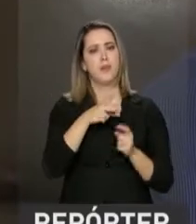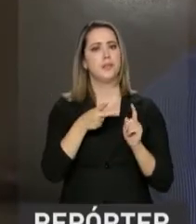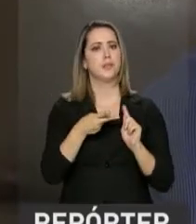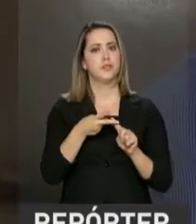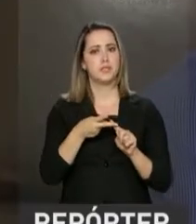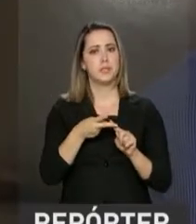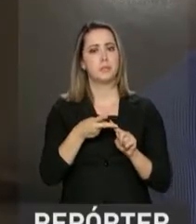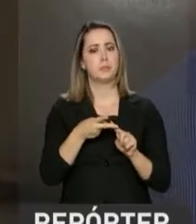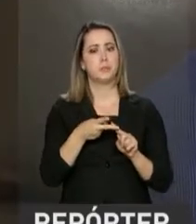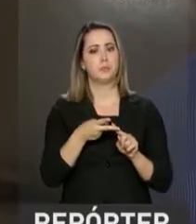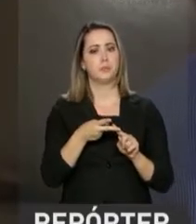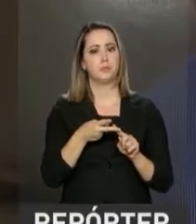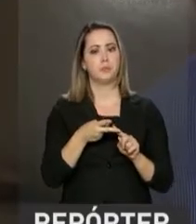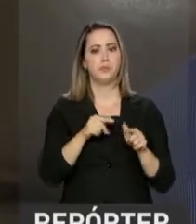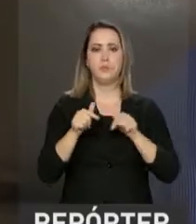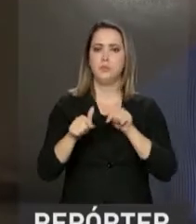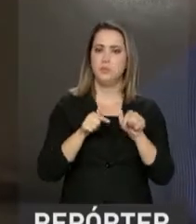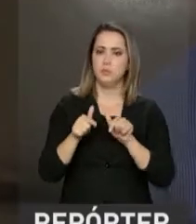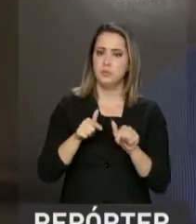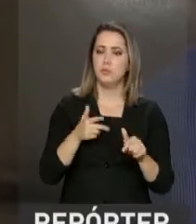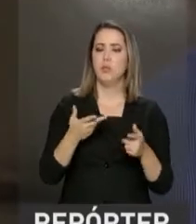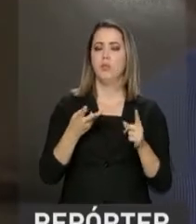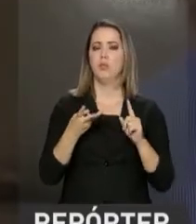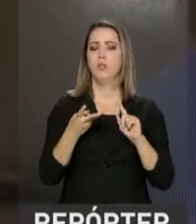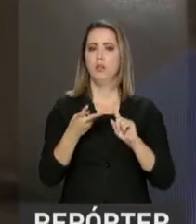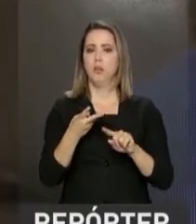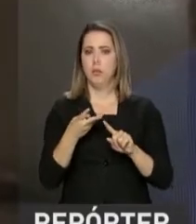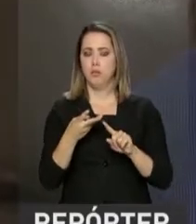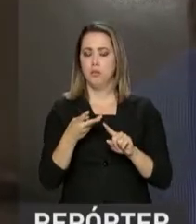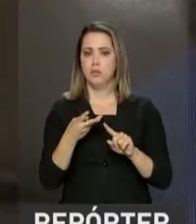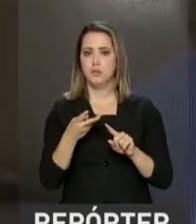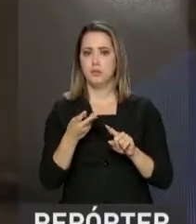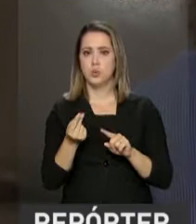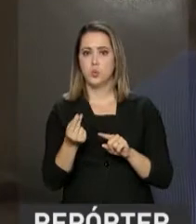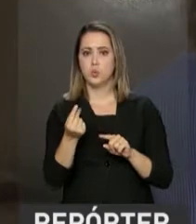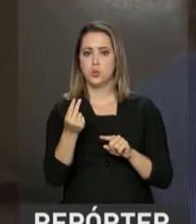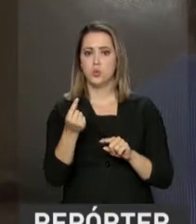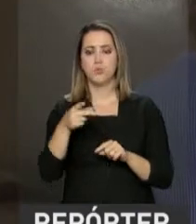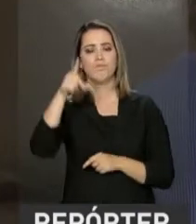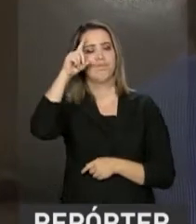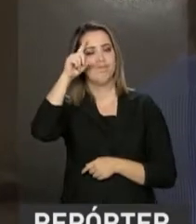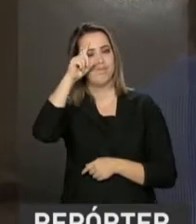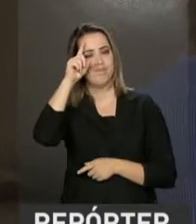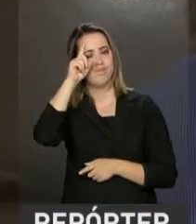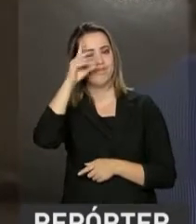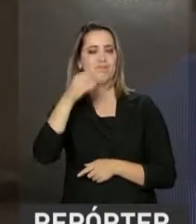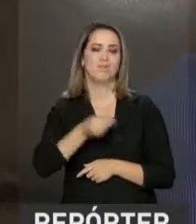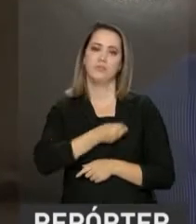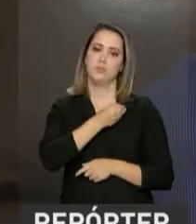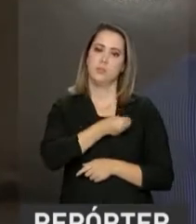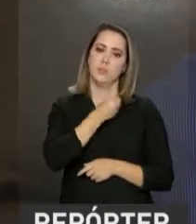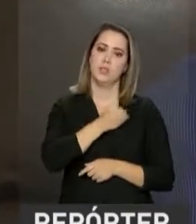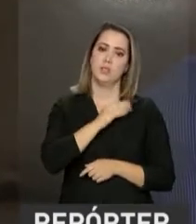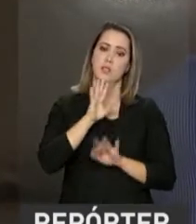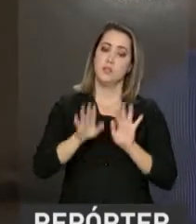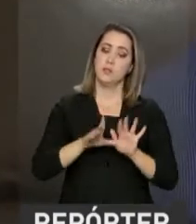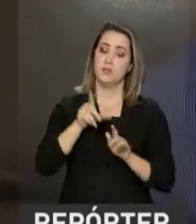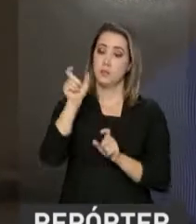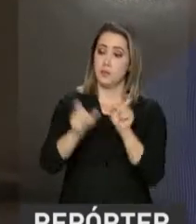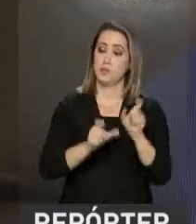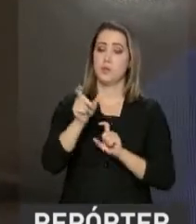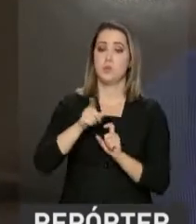para fazerem trabalhar, para terem o dinheirinho do dia a dia deles, que tem muita gente que